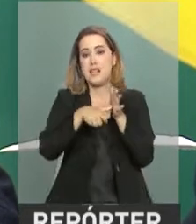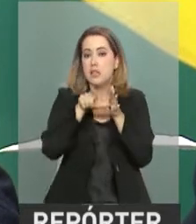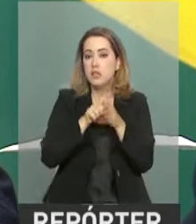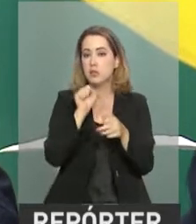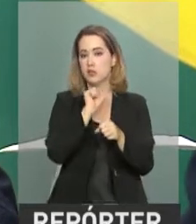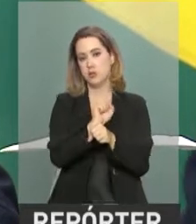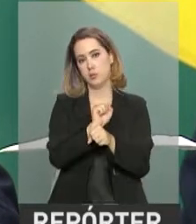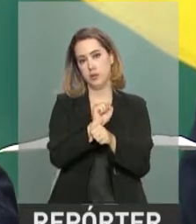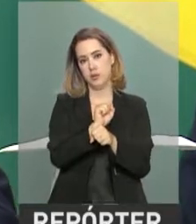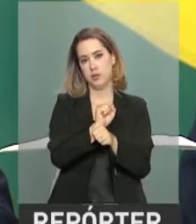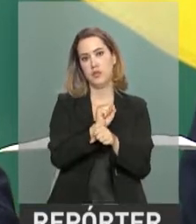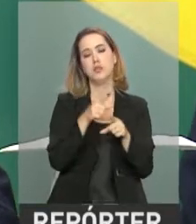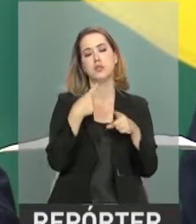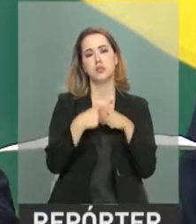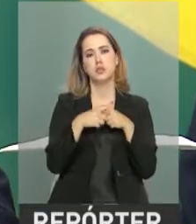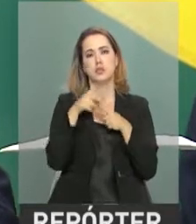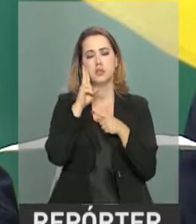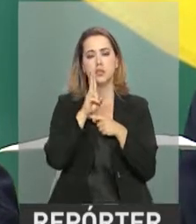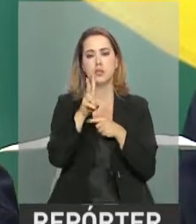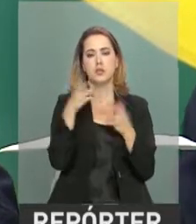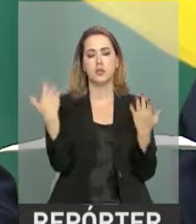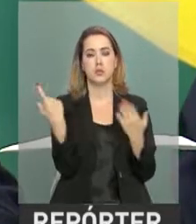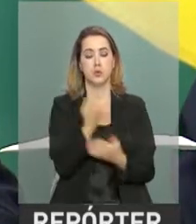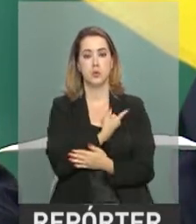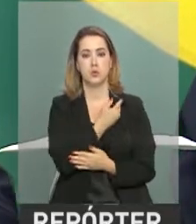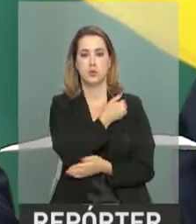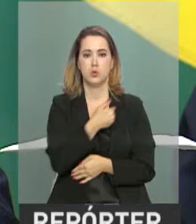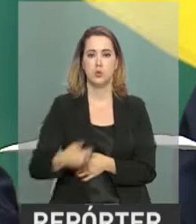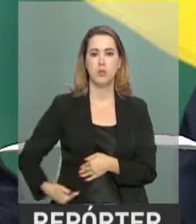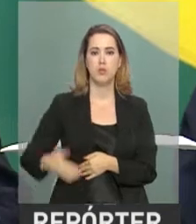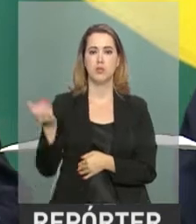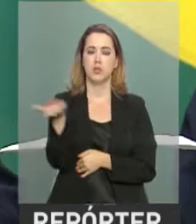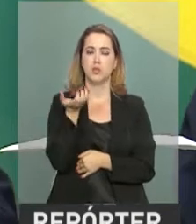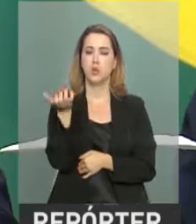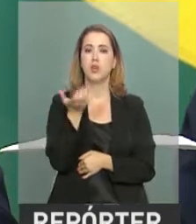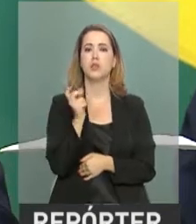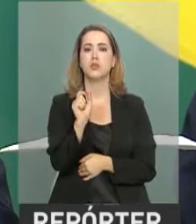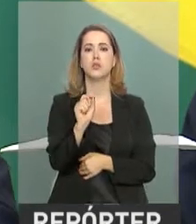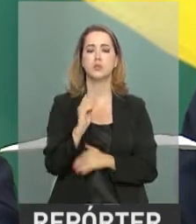vista exata e precisamente aquilo que o nosso governo quer, ou seja,